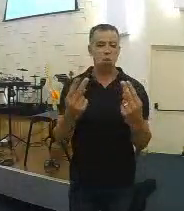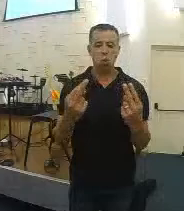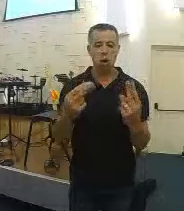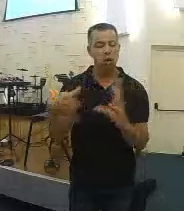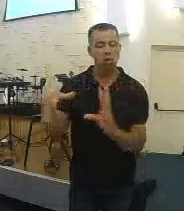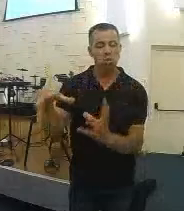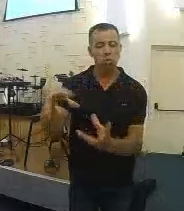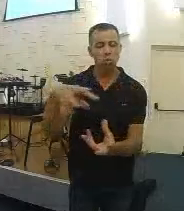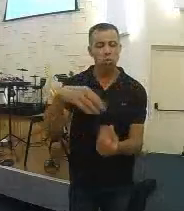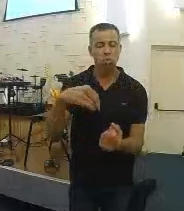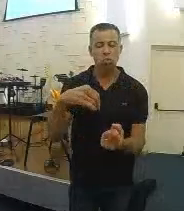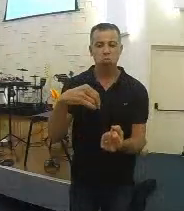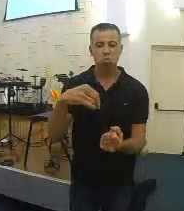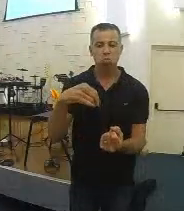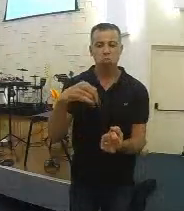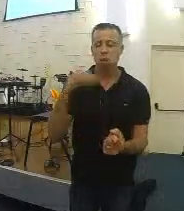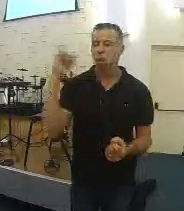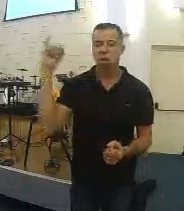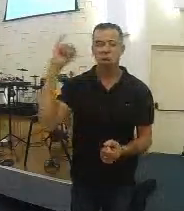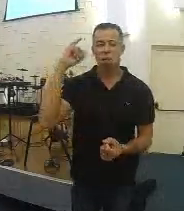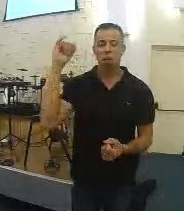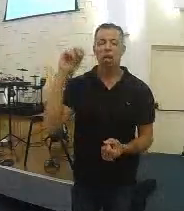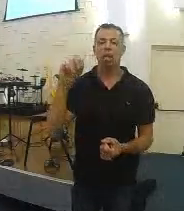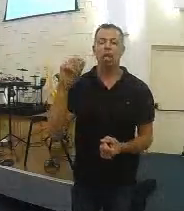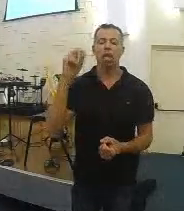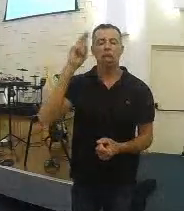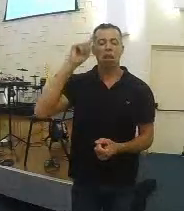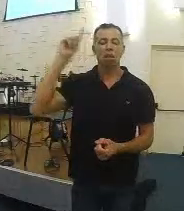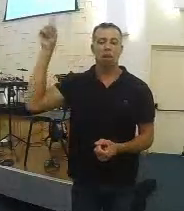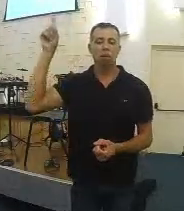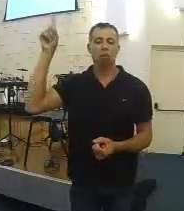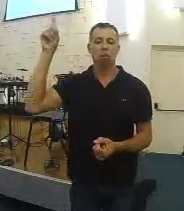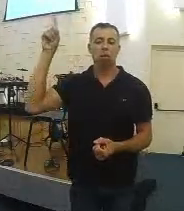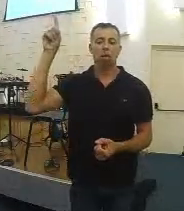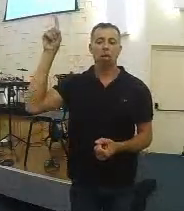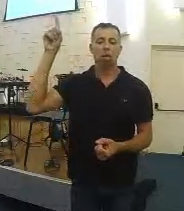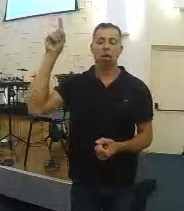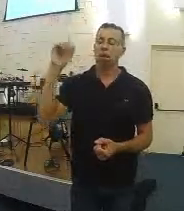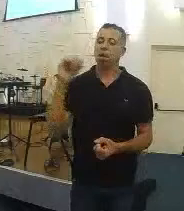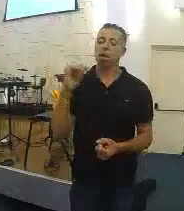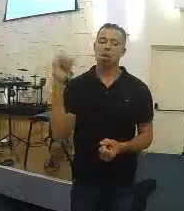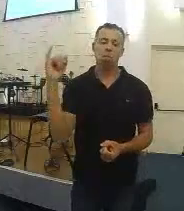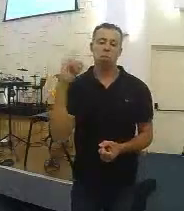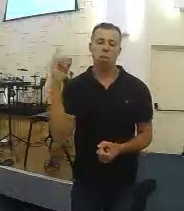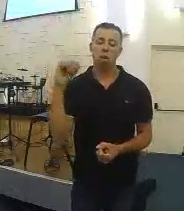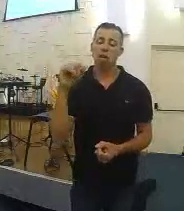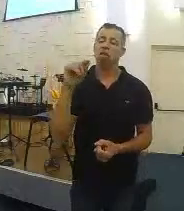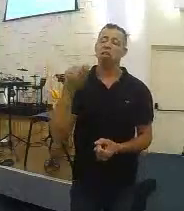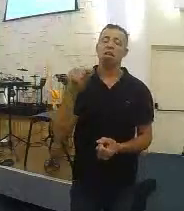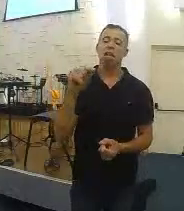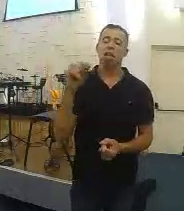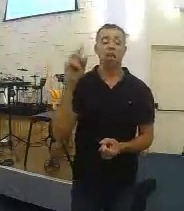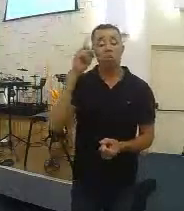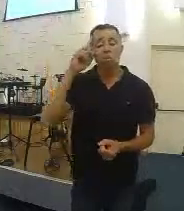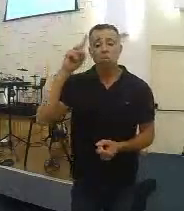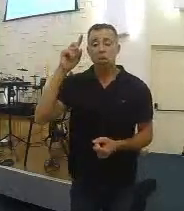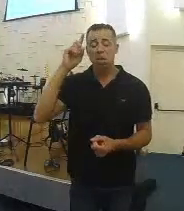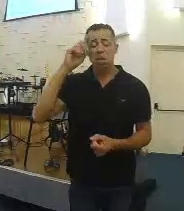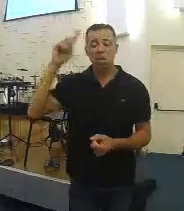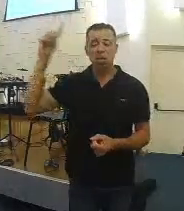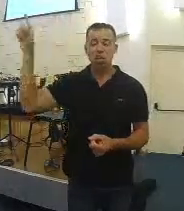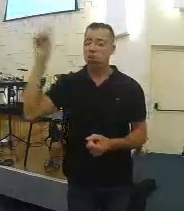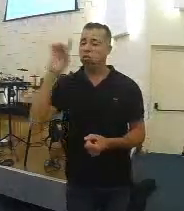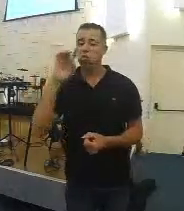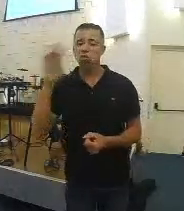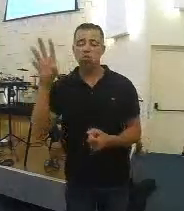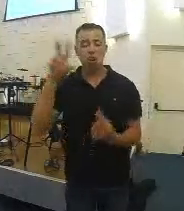importa quem é o Deus, importa que você está buscando a Deus. Deus é um só, todos os caminhos